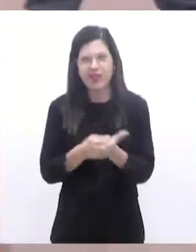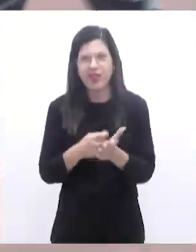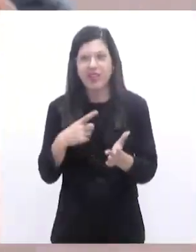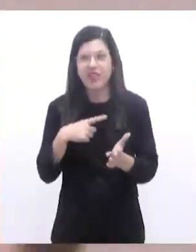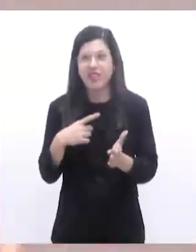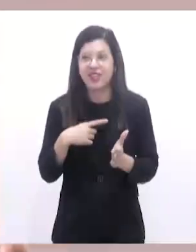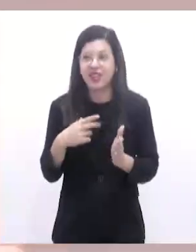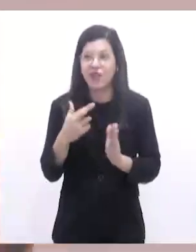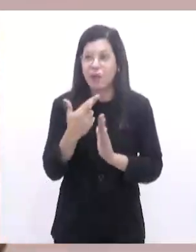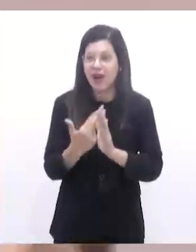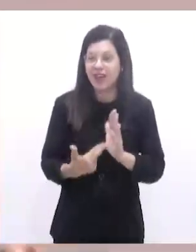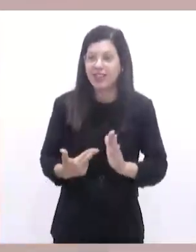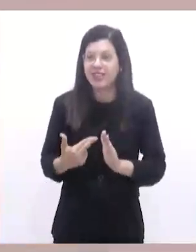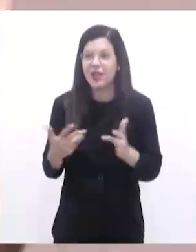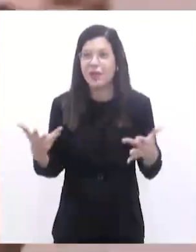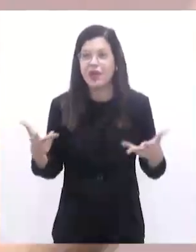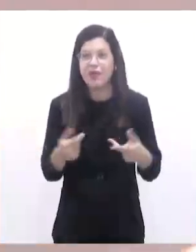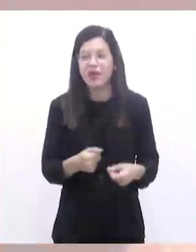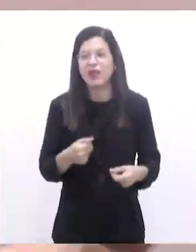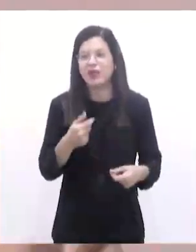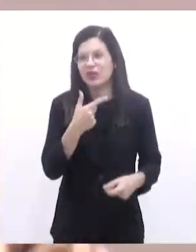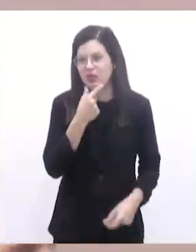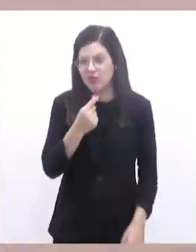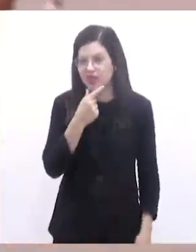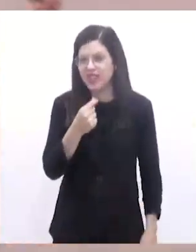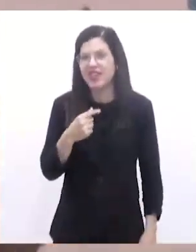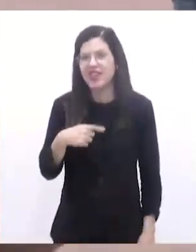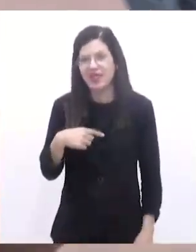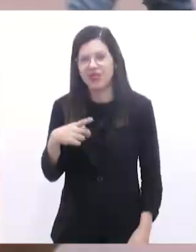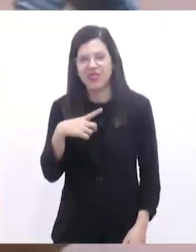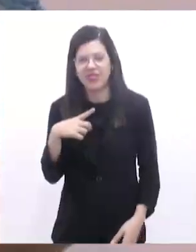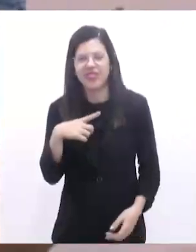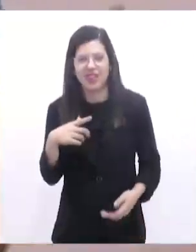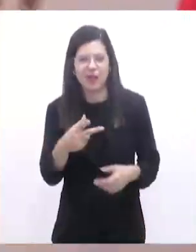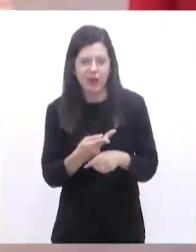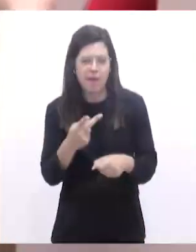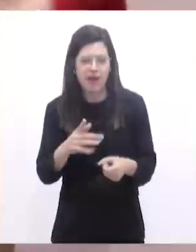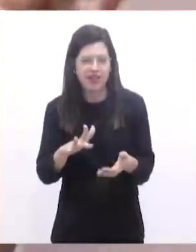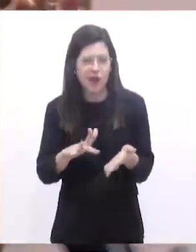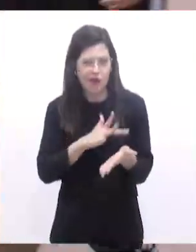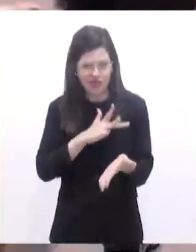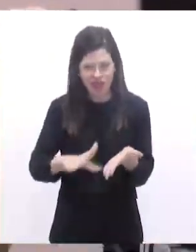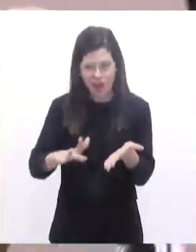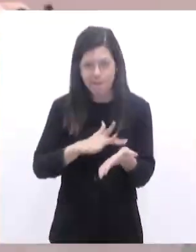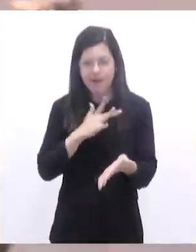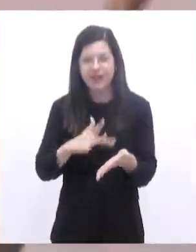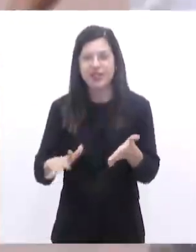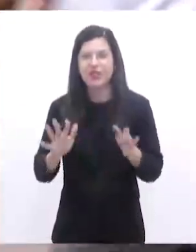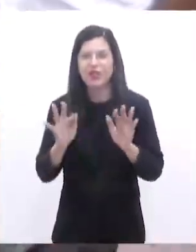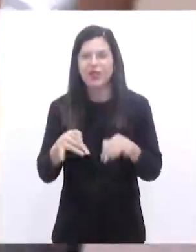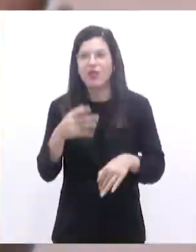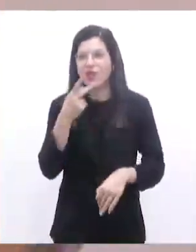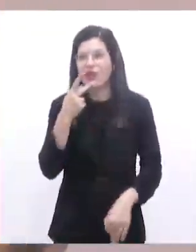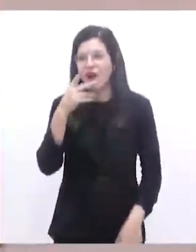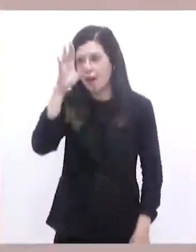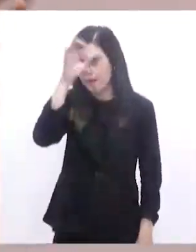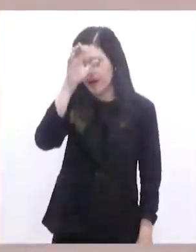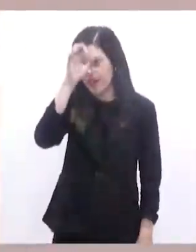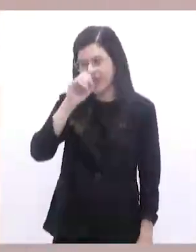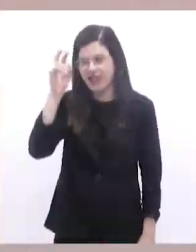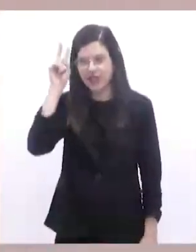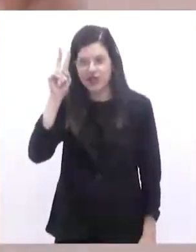redação incrível de um menino, que ele ganhou um tablet, e aí eu lembro que o finalzinho falava, aprender história é